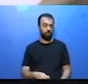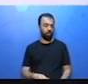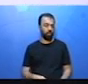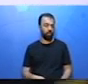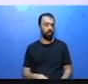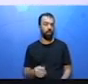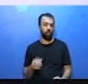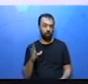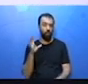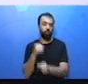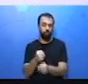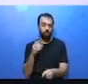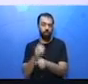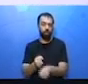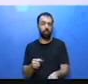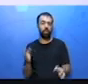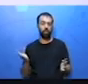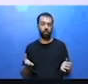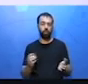as contas.